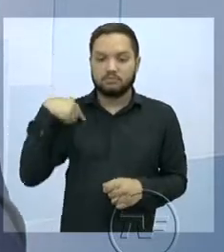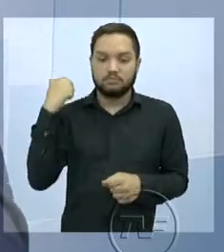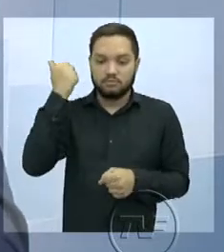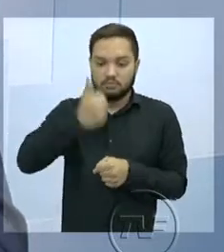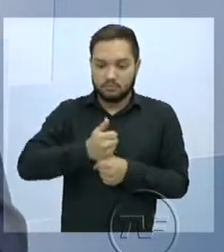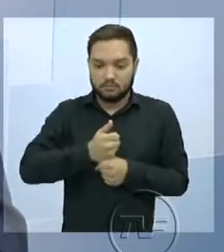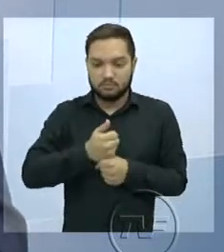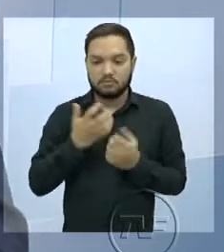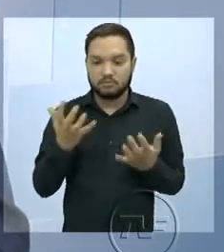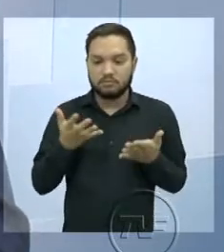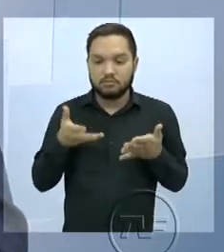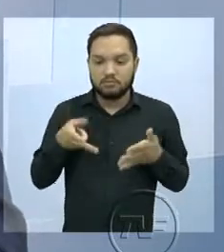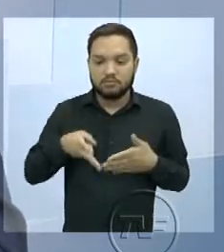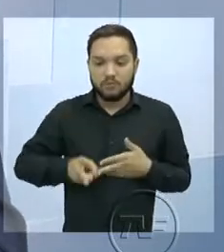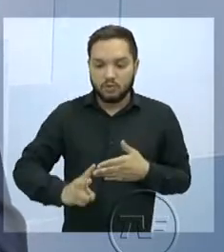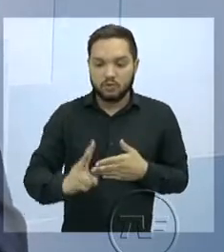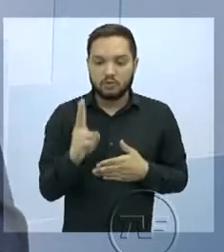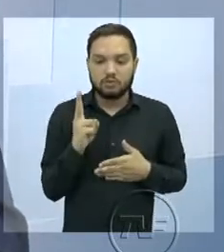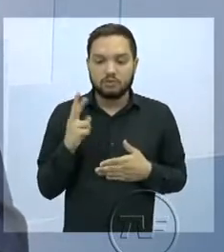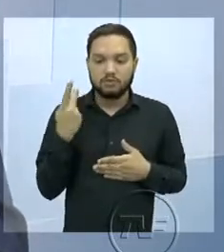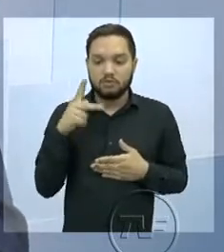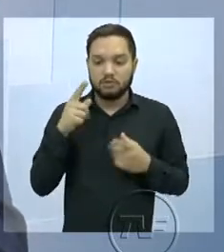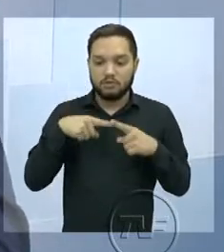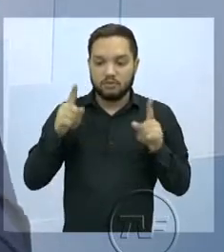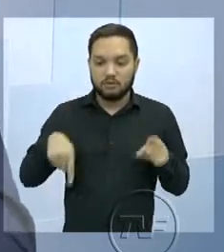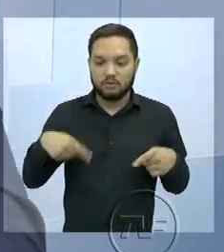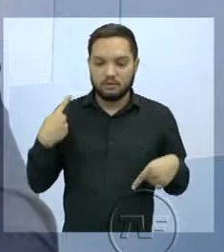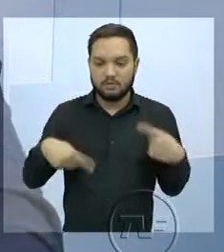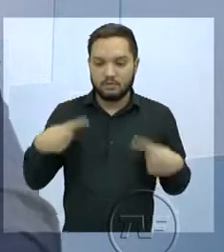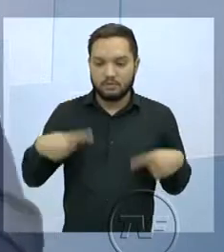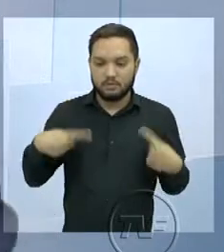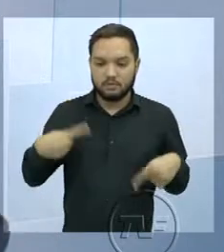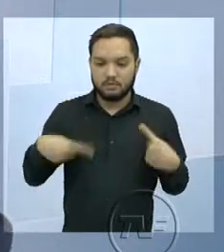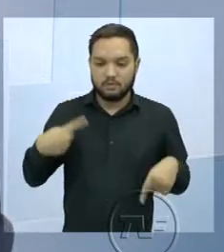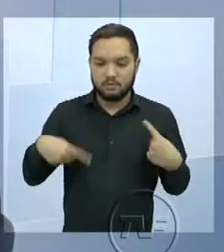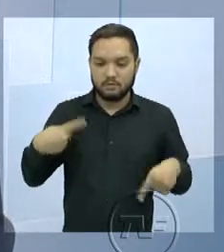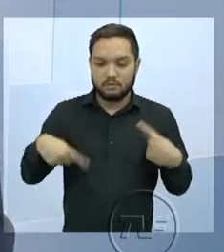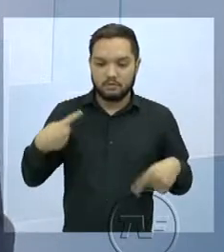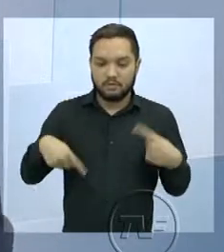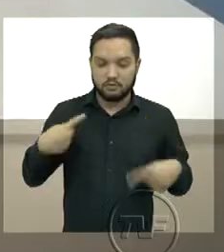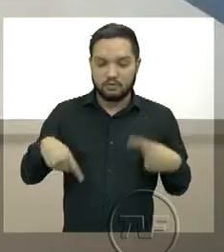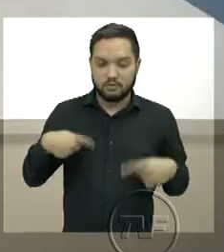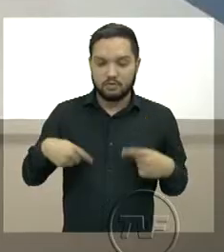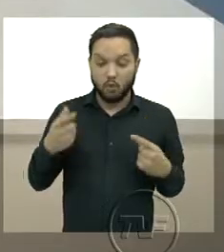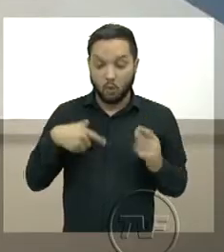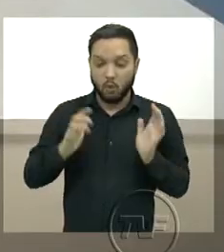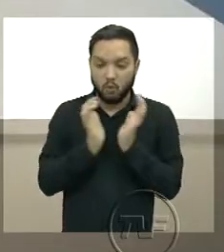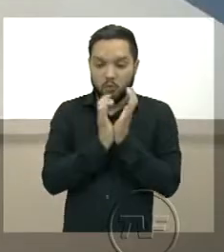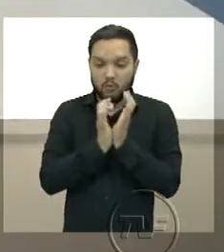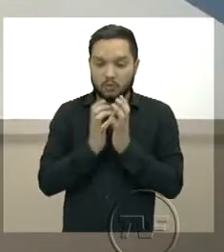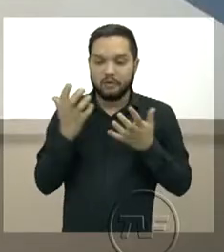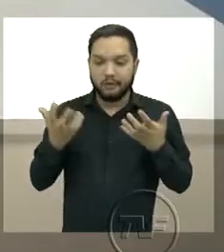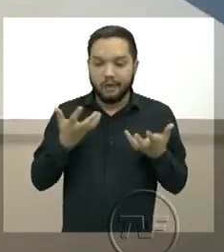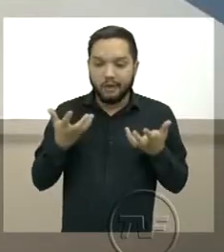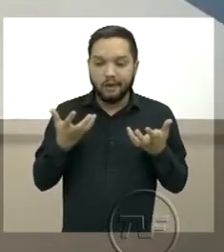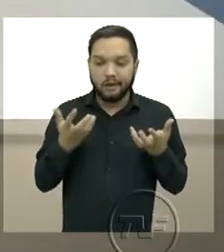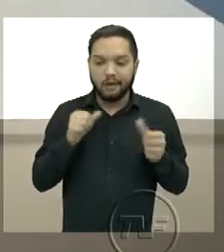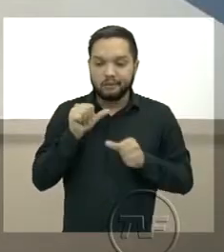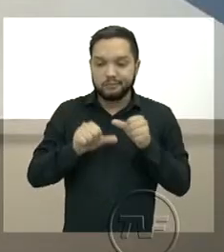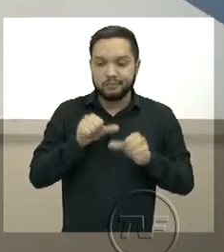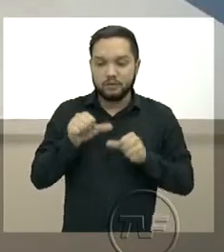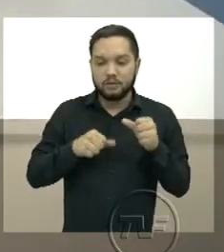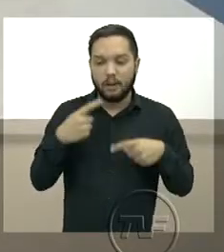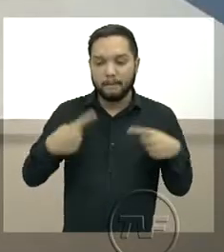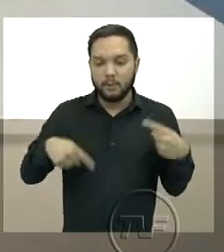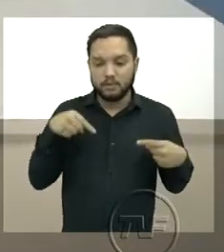tentando dar continuidade a um projeto político, né, que nós temos enquanto grupo de tentar fazer um processo de transformação política no